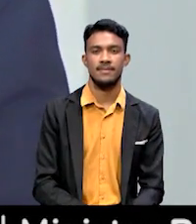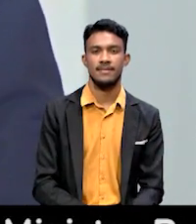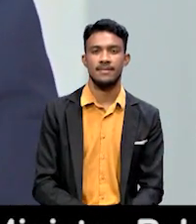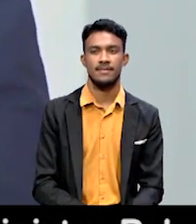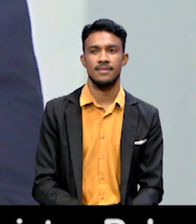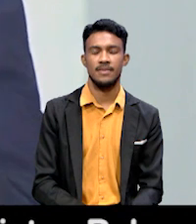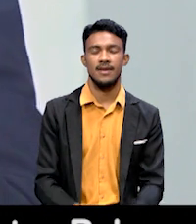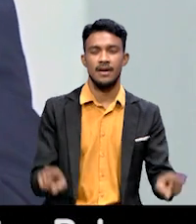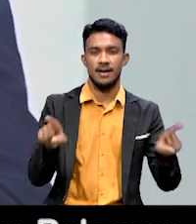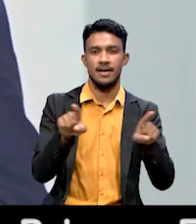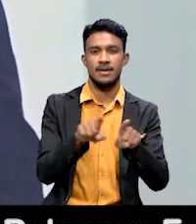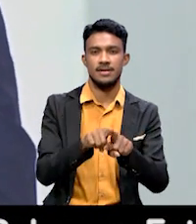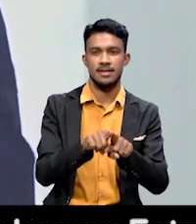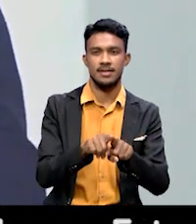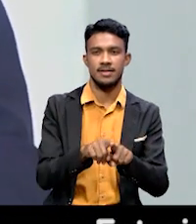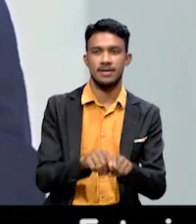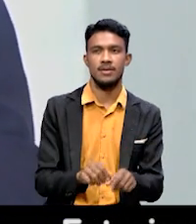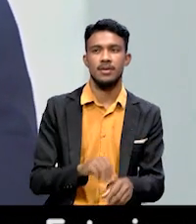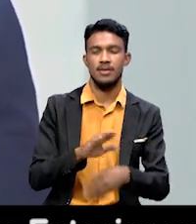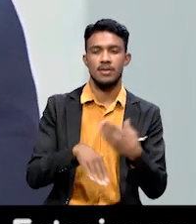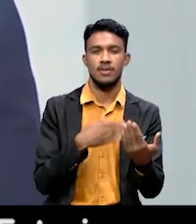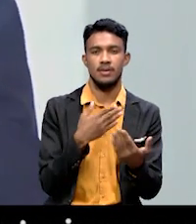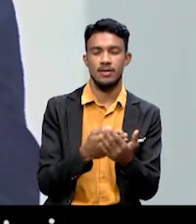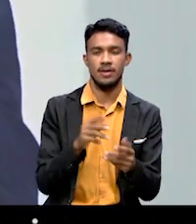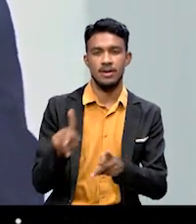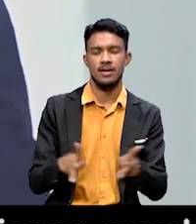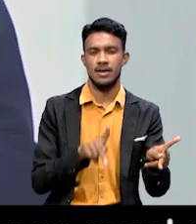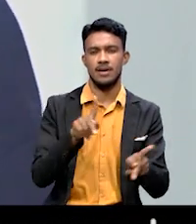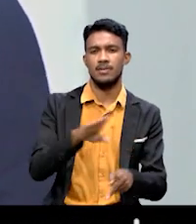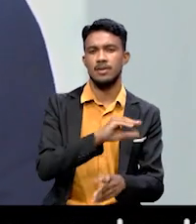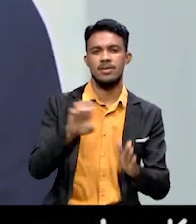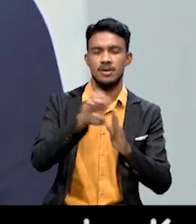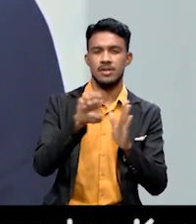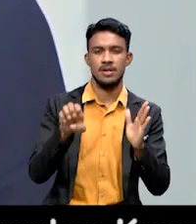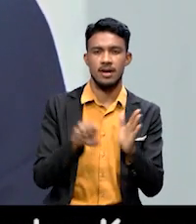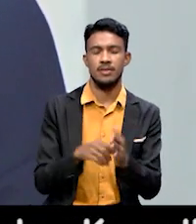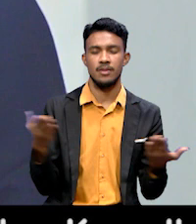A nessa, órgão do Estado, no tema gera